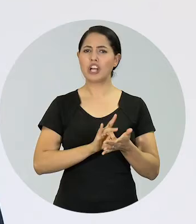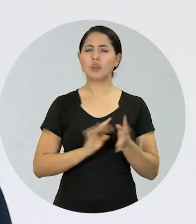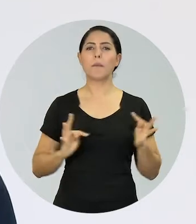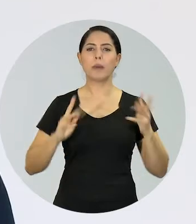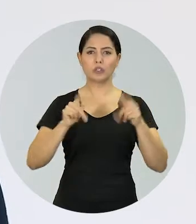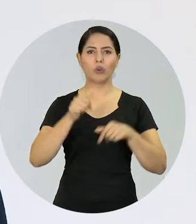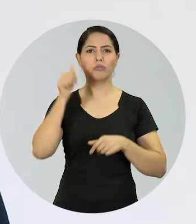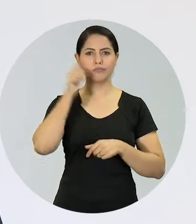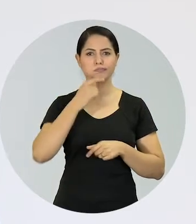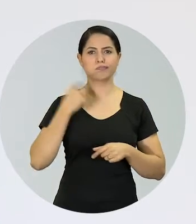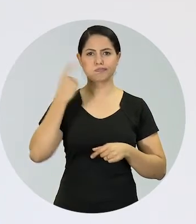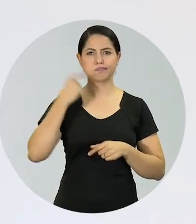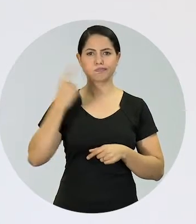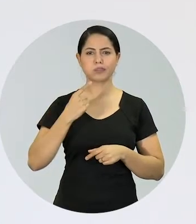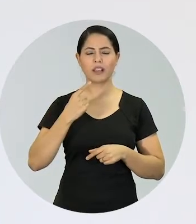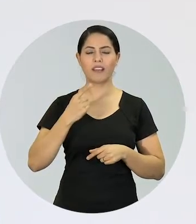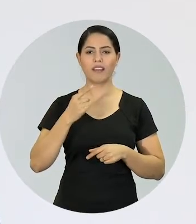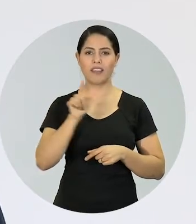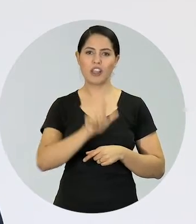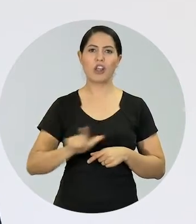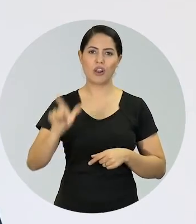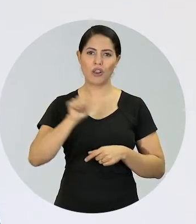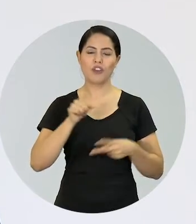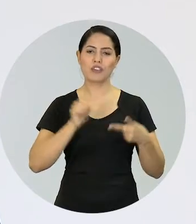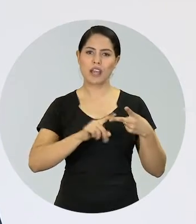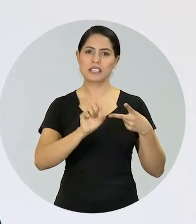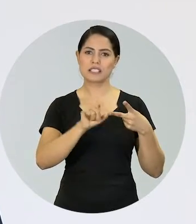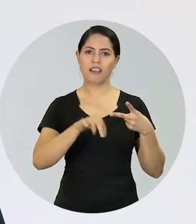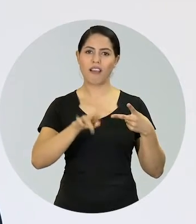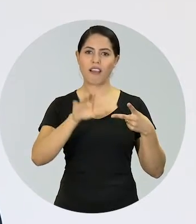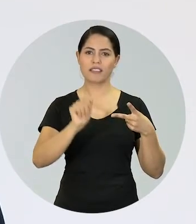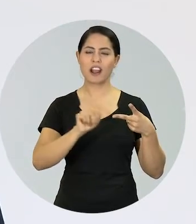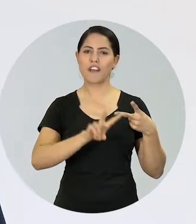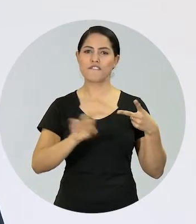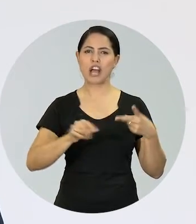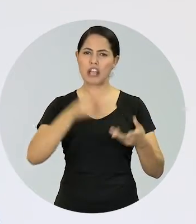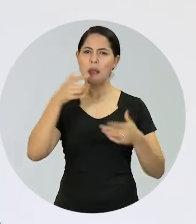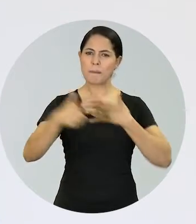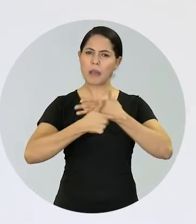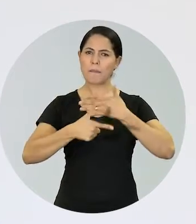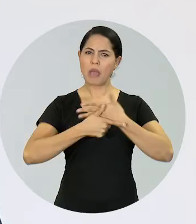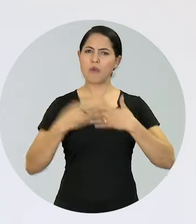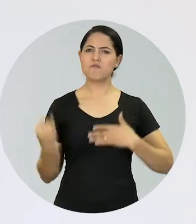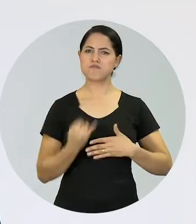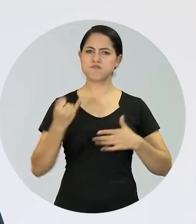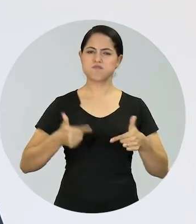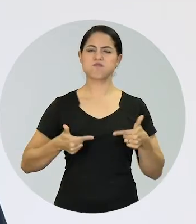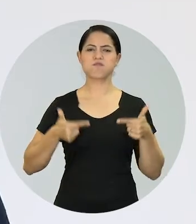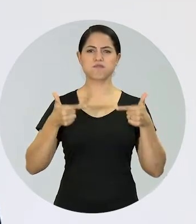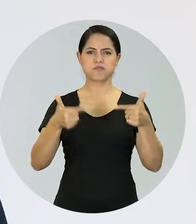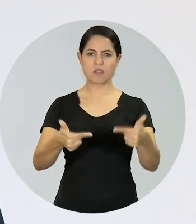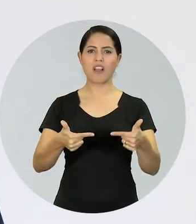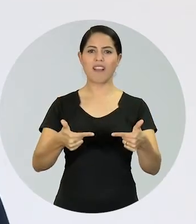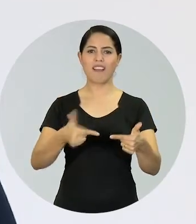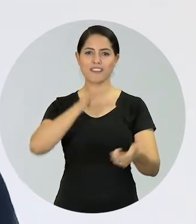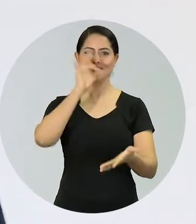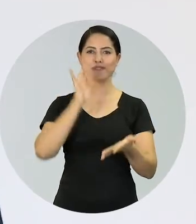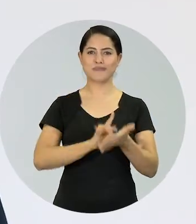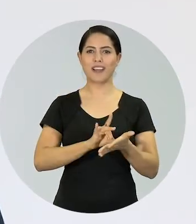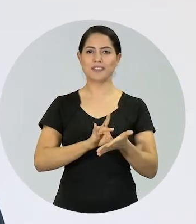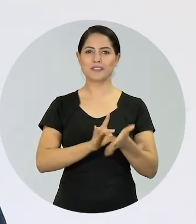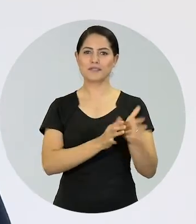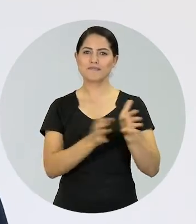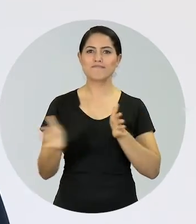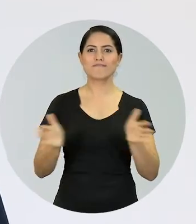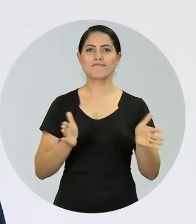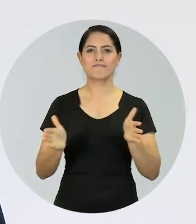para toda a advocacia feminina nacional e não tenho dúvida de que Sandra Krieger cumprirá o papel com